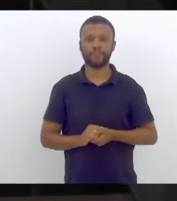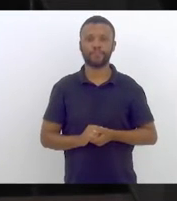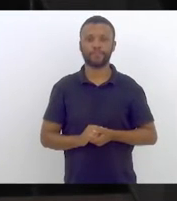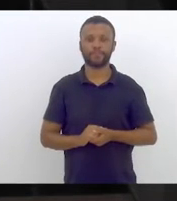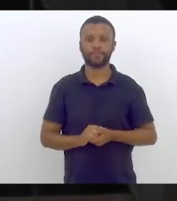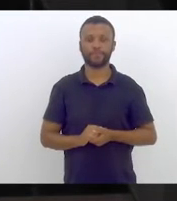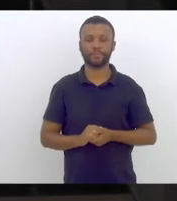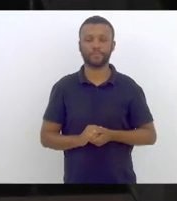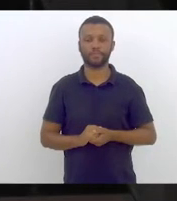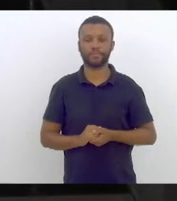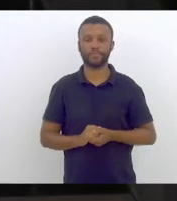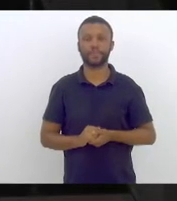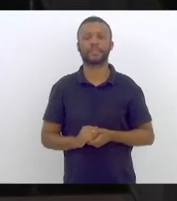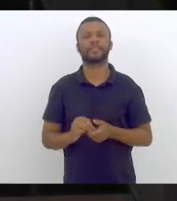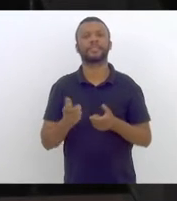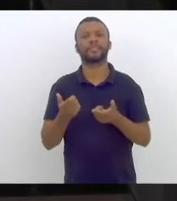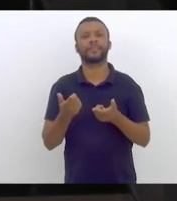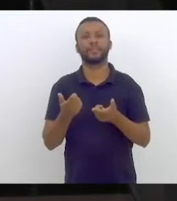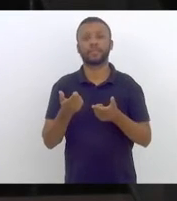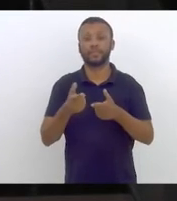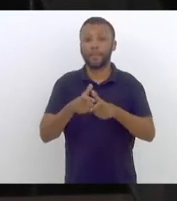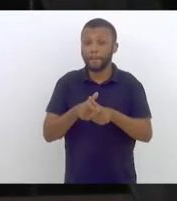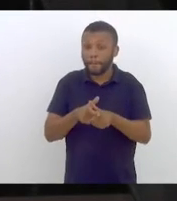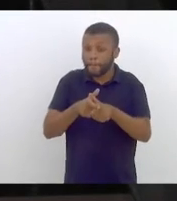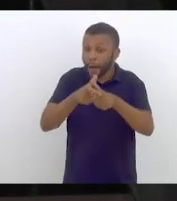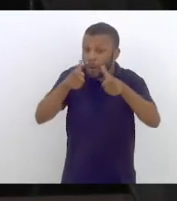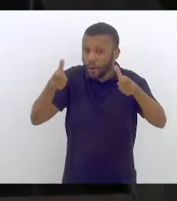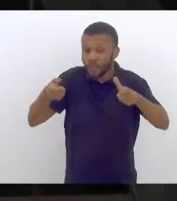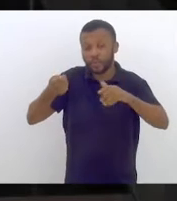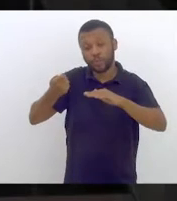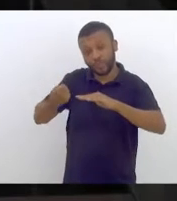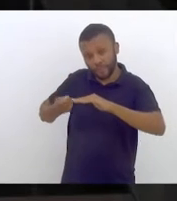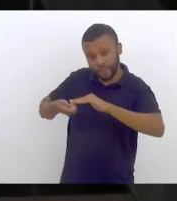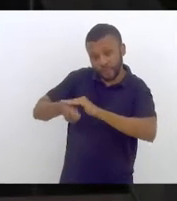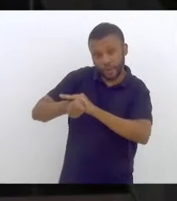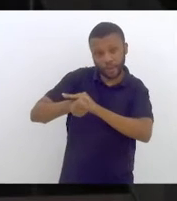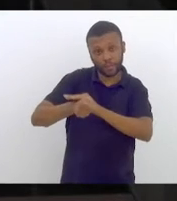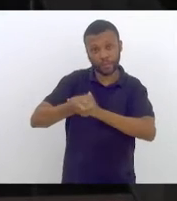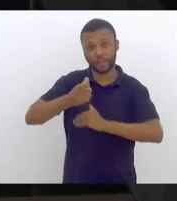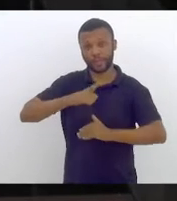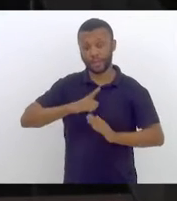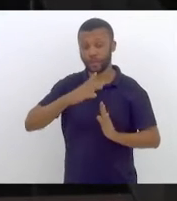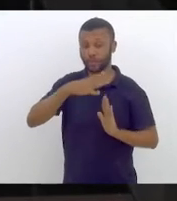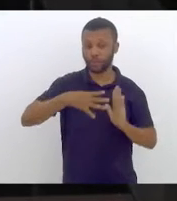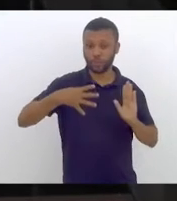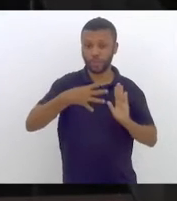maioria dos investimentos constantes do Pacto RJ,